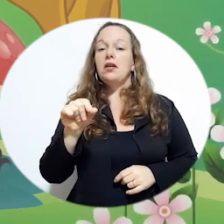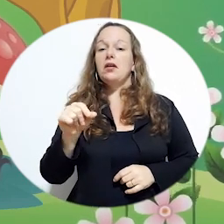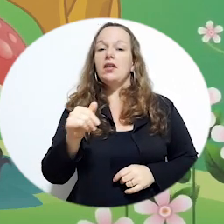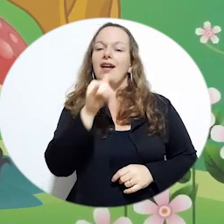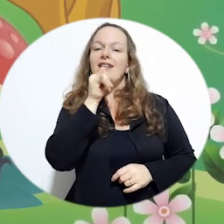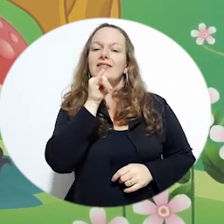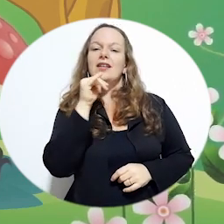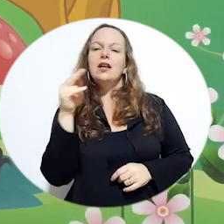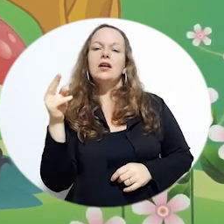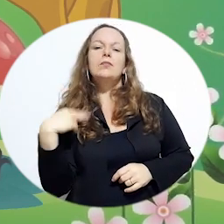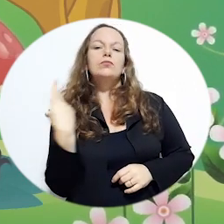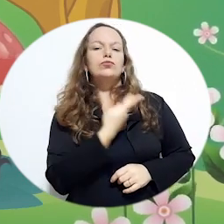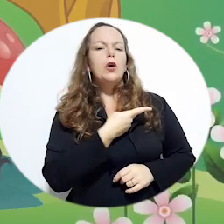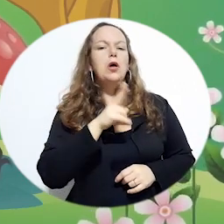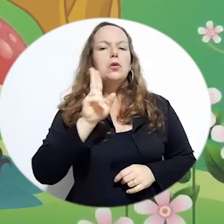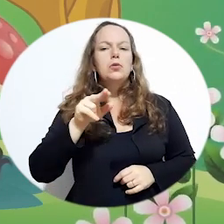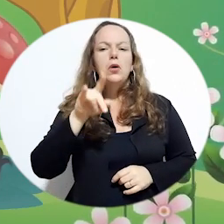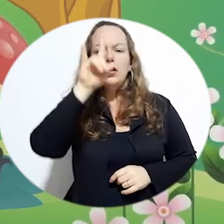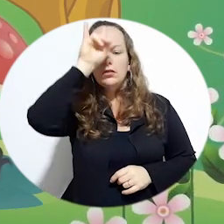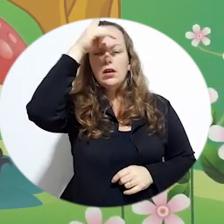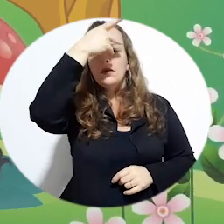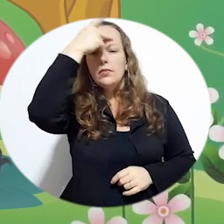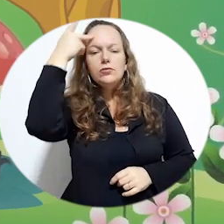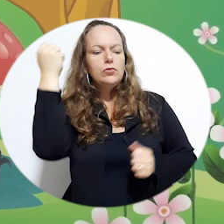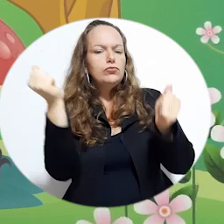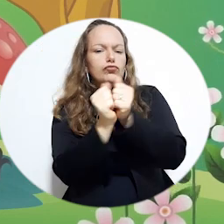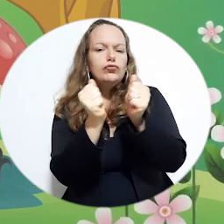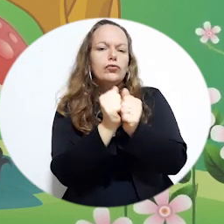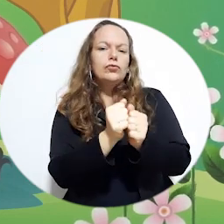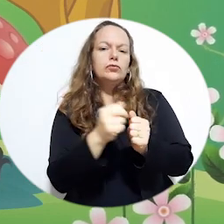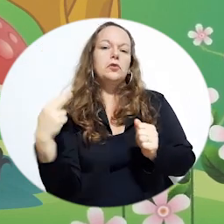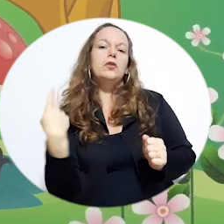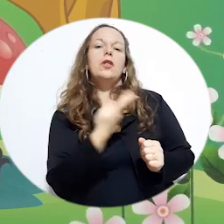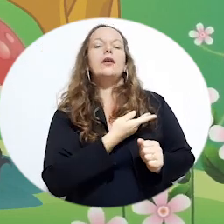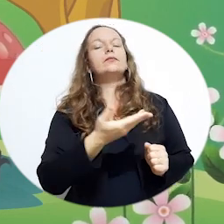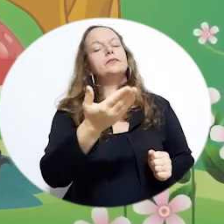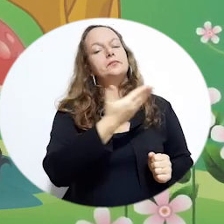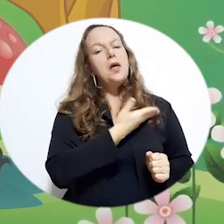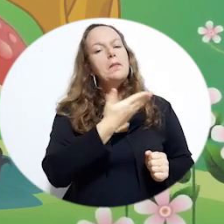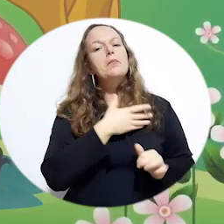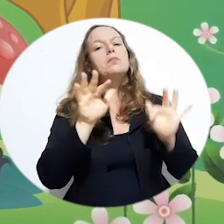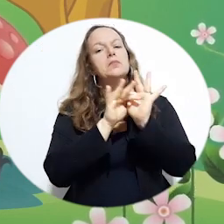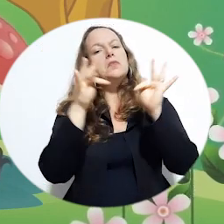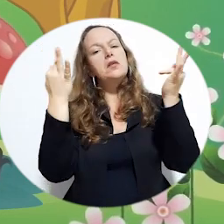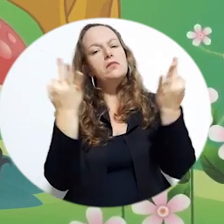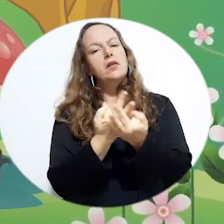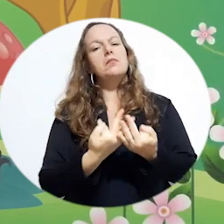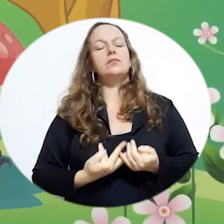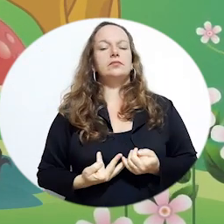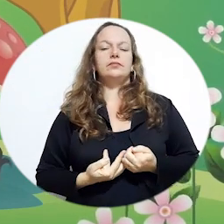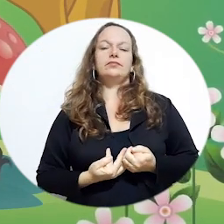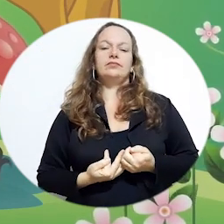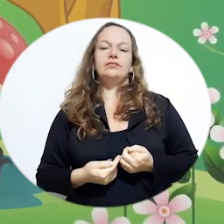podemos trair a confiança daqueles que estão ao nosso redor, ou seja, nós não podemos trair os